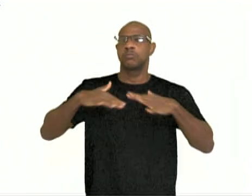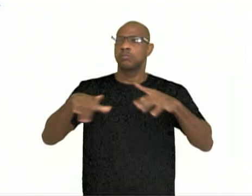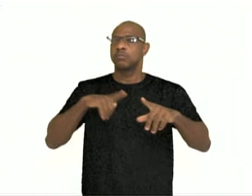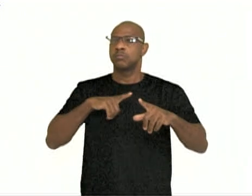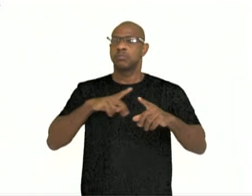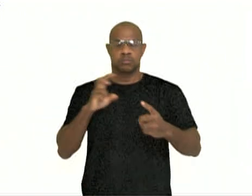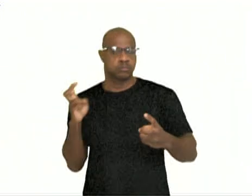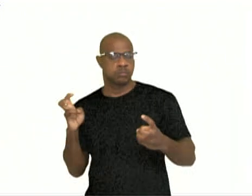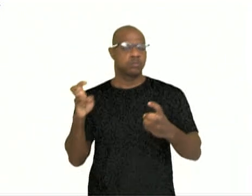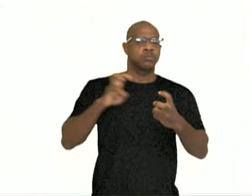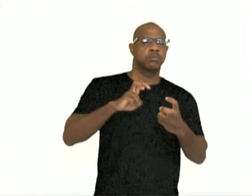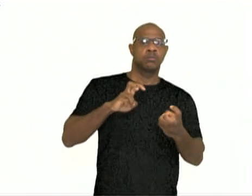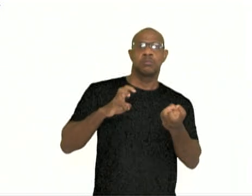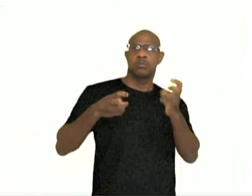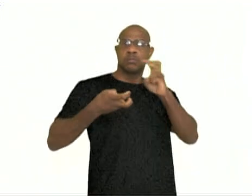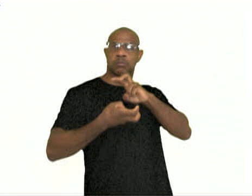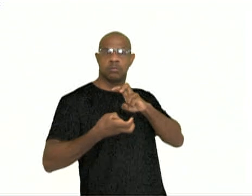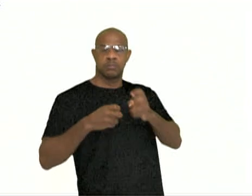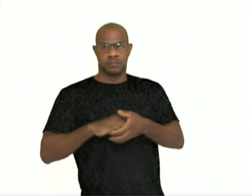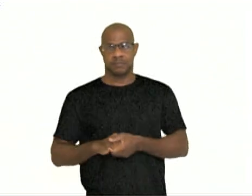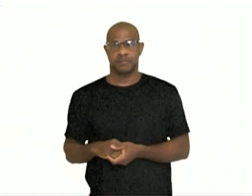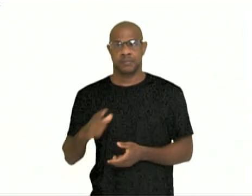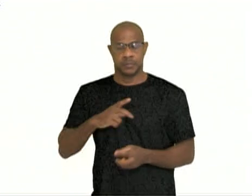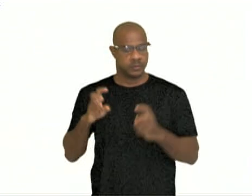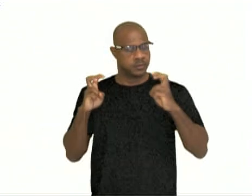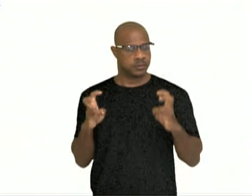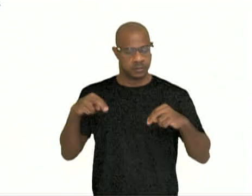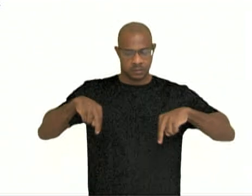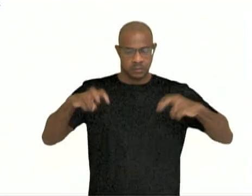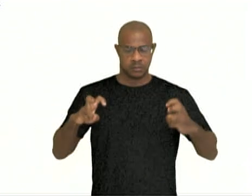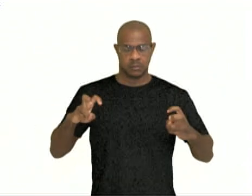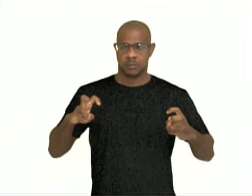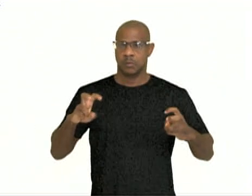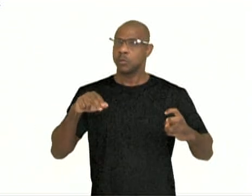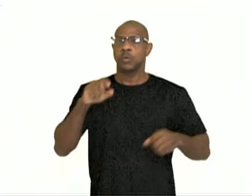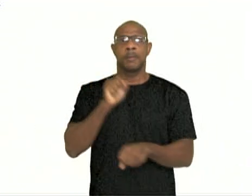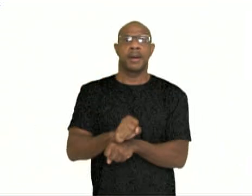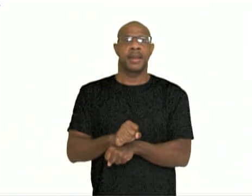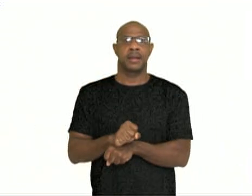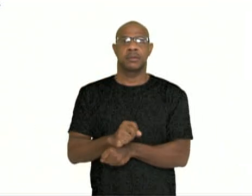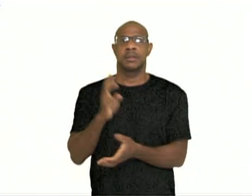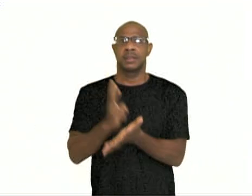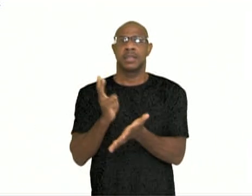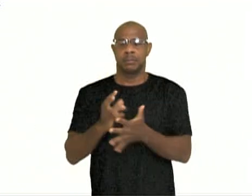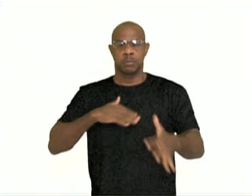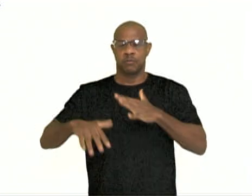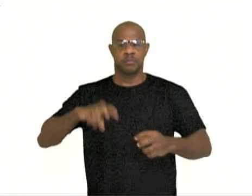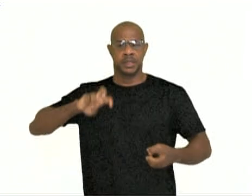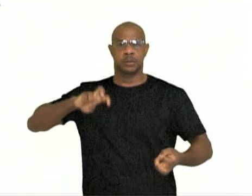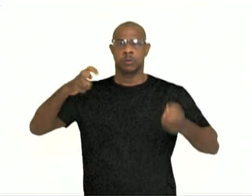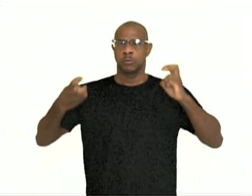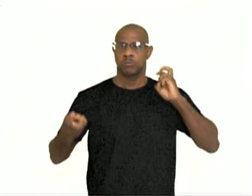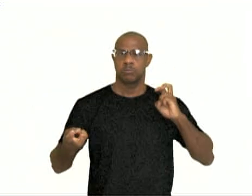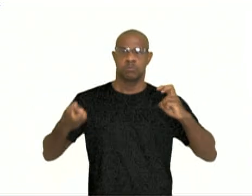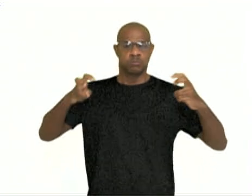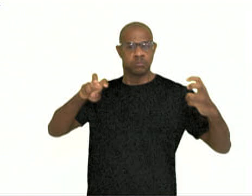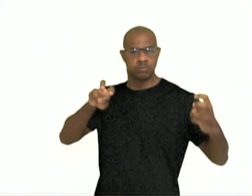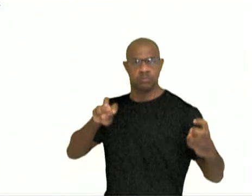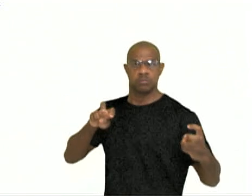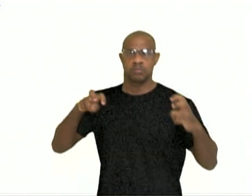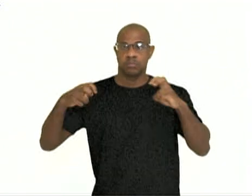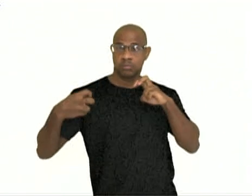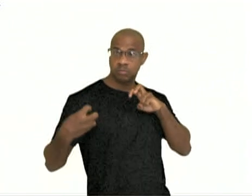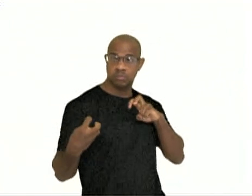ou contra-ataque. Os jogadores, então, nunca estão parados, eles estão sempre em movimento, sempre